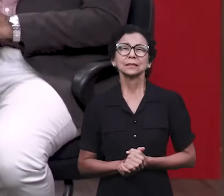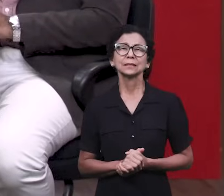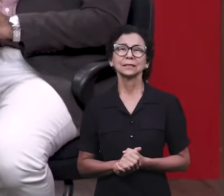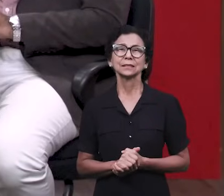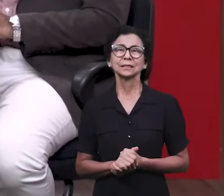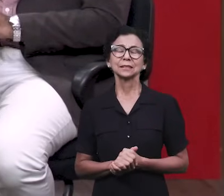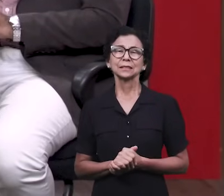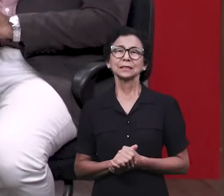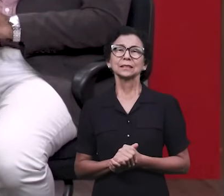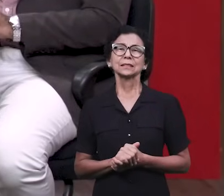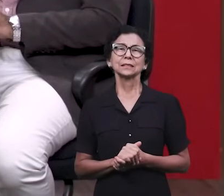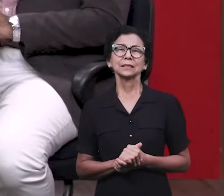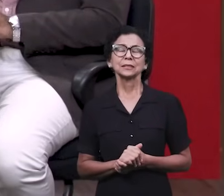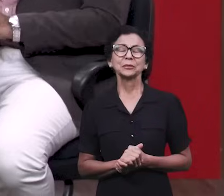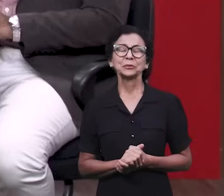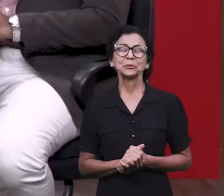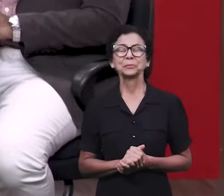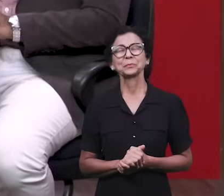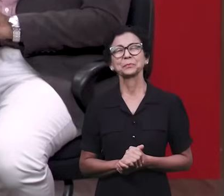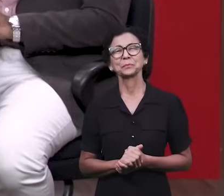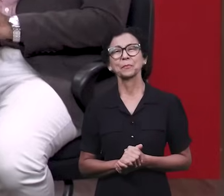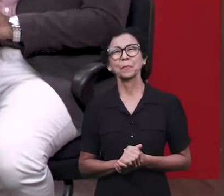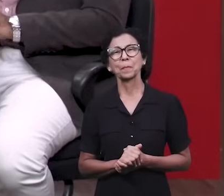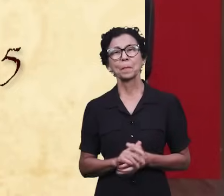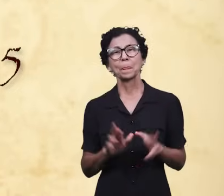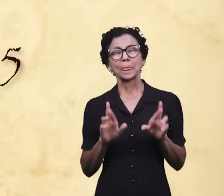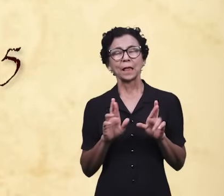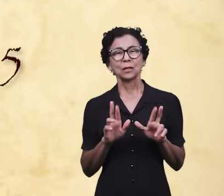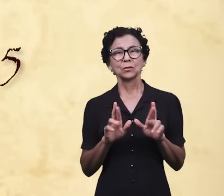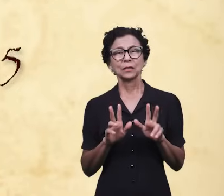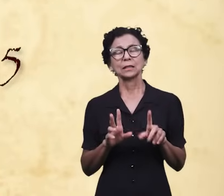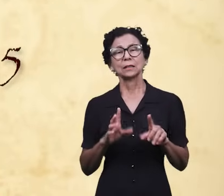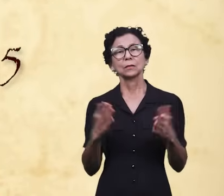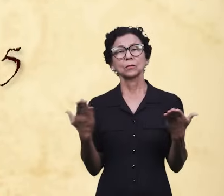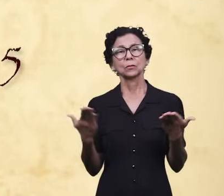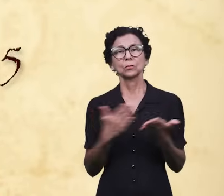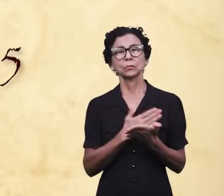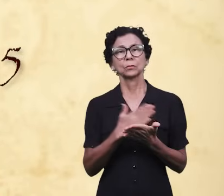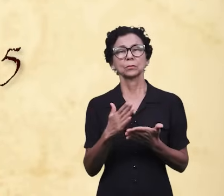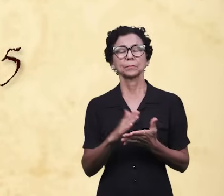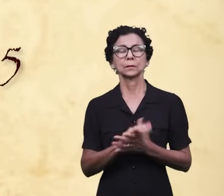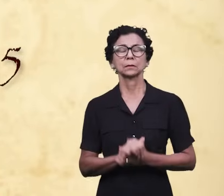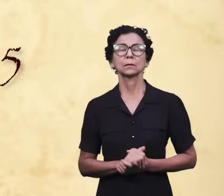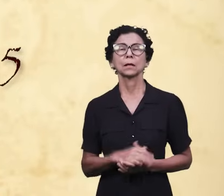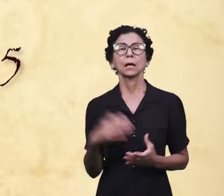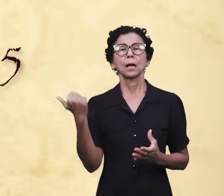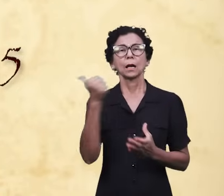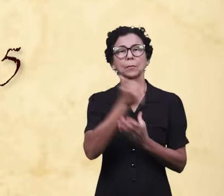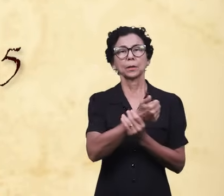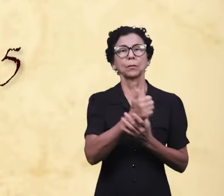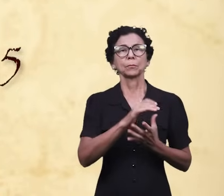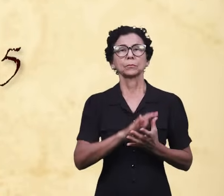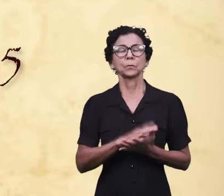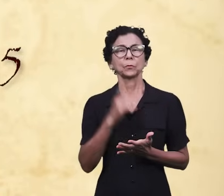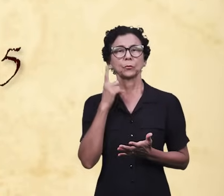a história. Mas vamos hoje a Abraão e vamos iniciar aqui com Gênesis, capítulo